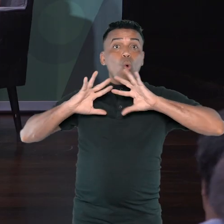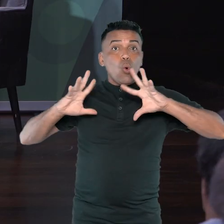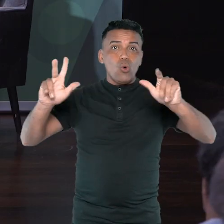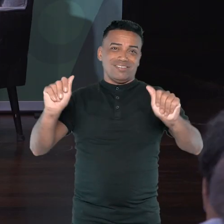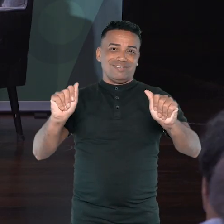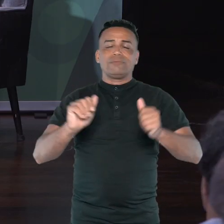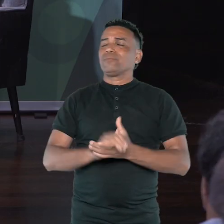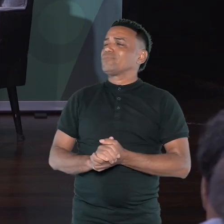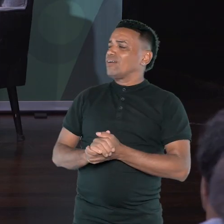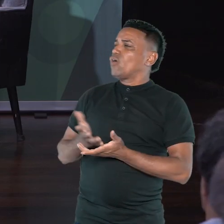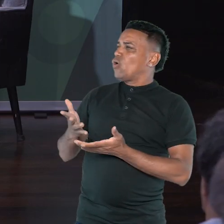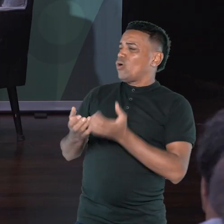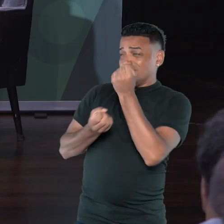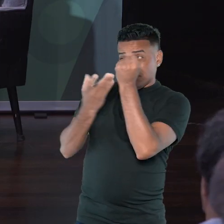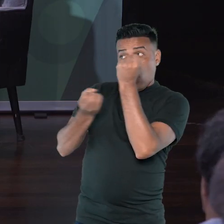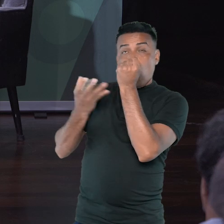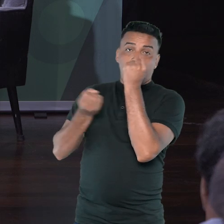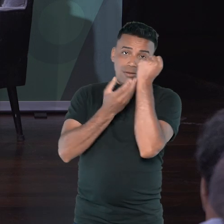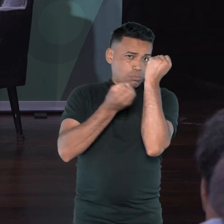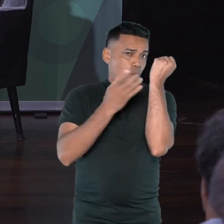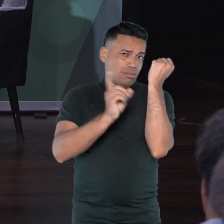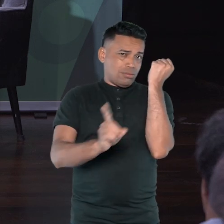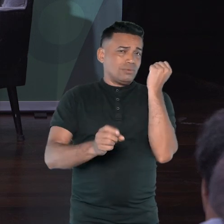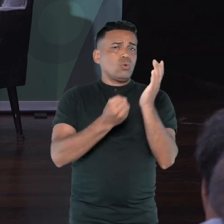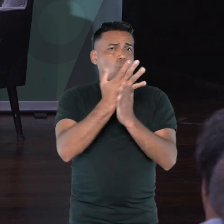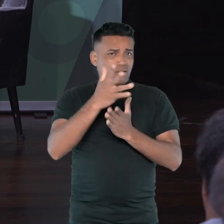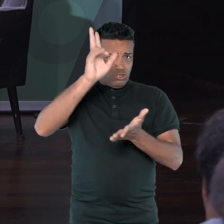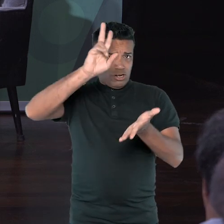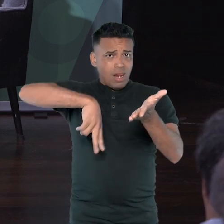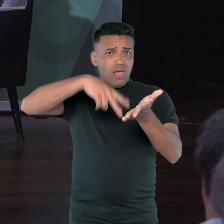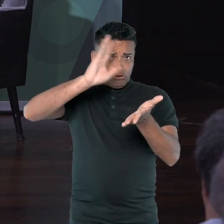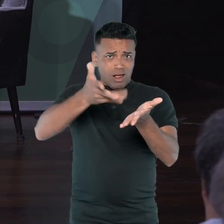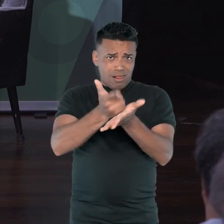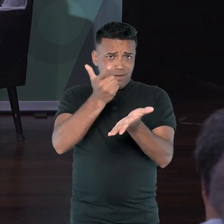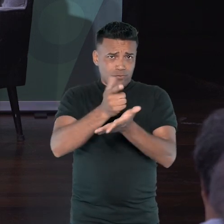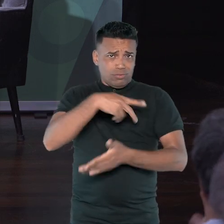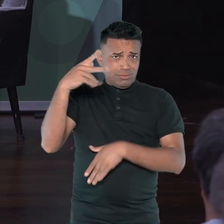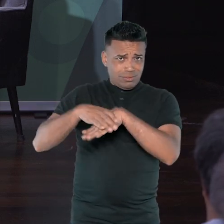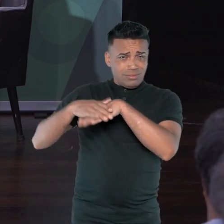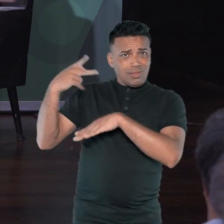Eu vou dividir com vocês, sem spoiler nenhum, acho que... Quantos aqui já leram o livro da Maíra?